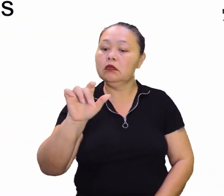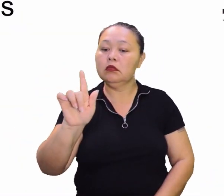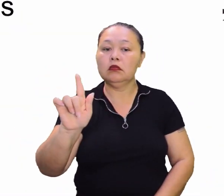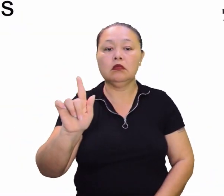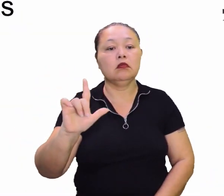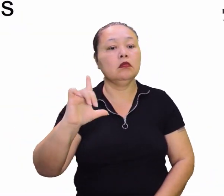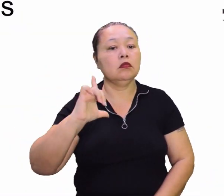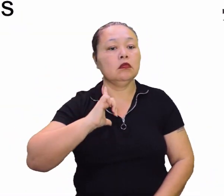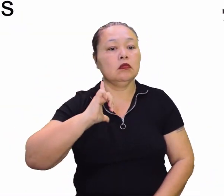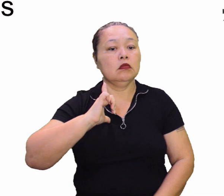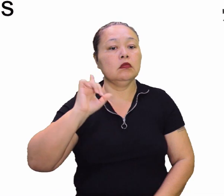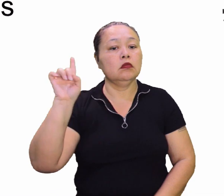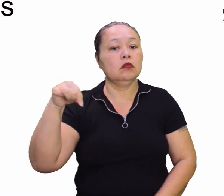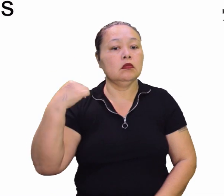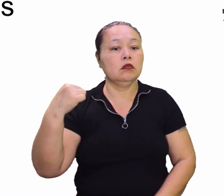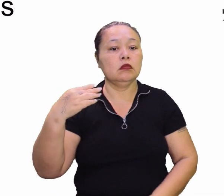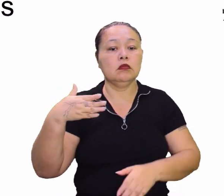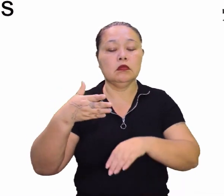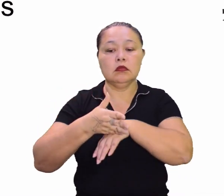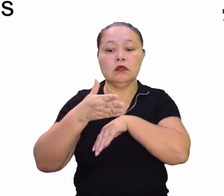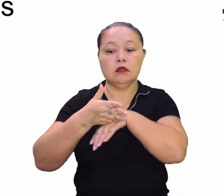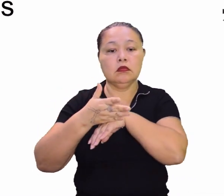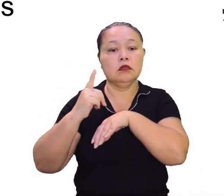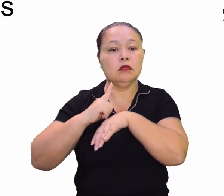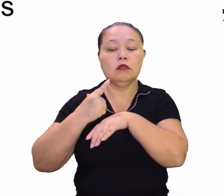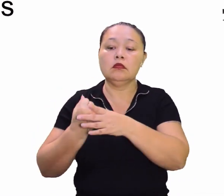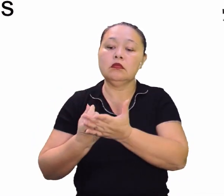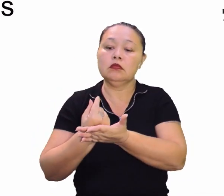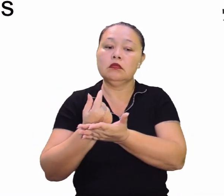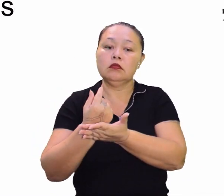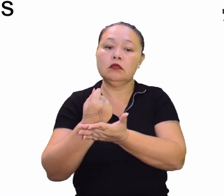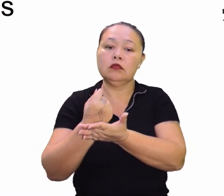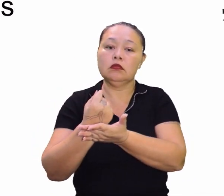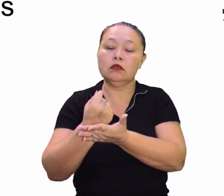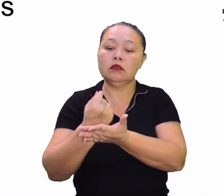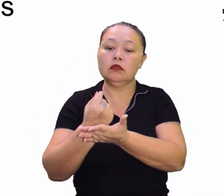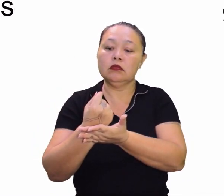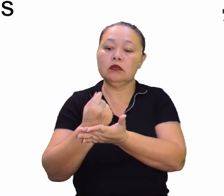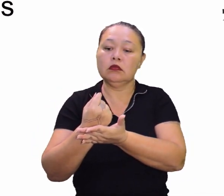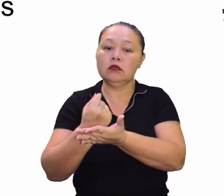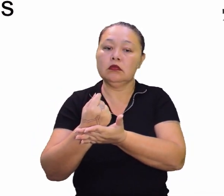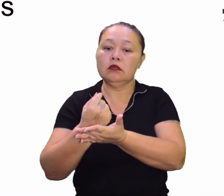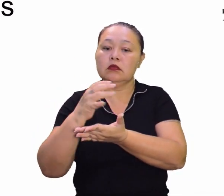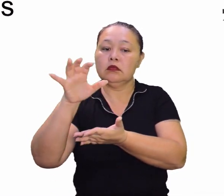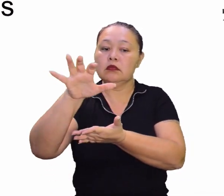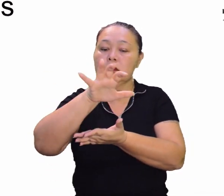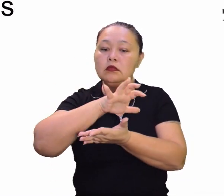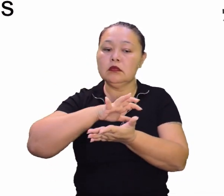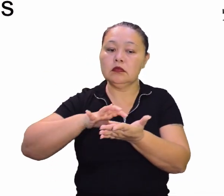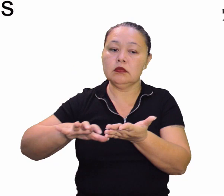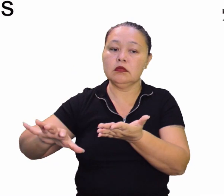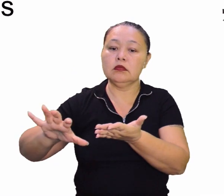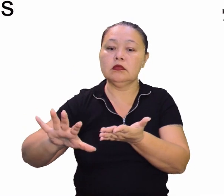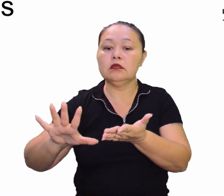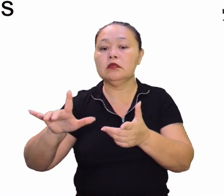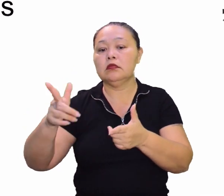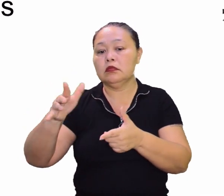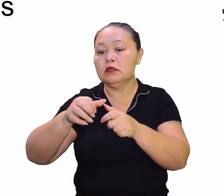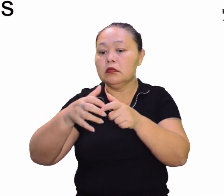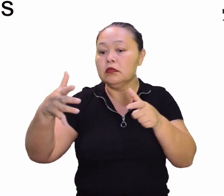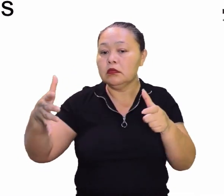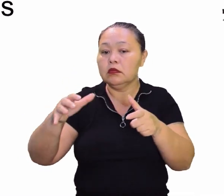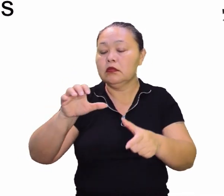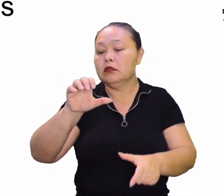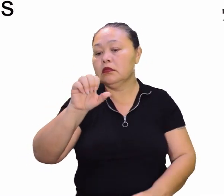Aí nós temos aí Hong Kong, a participação da economia. A partir dos setores, a gente tem aí serviços, então a